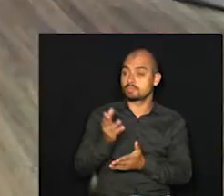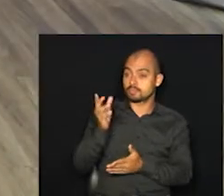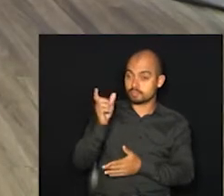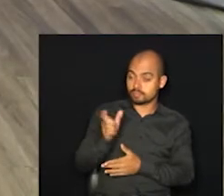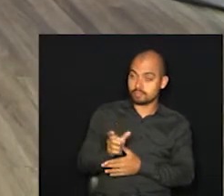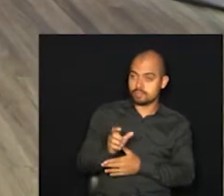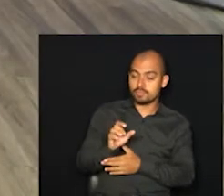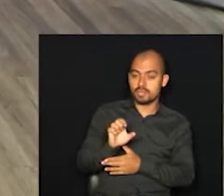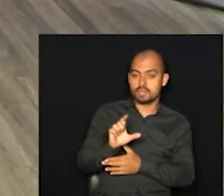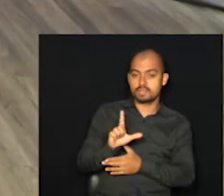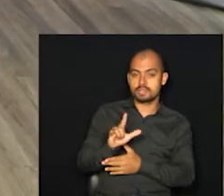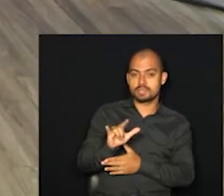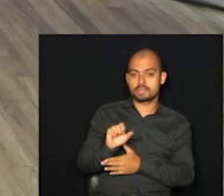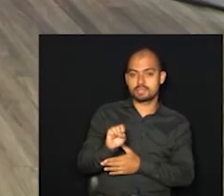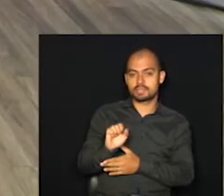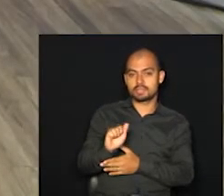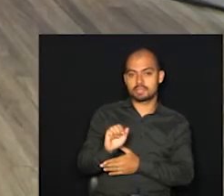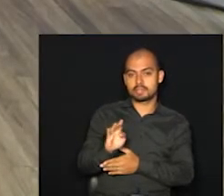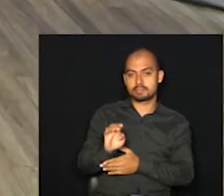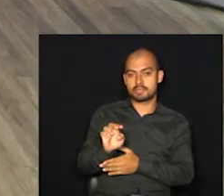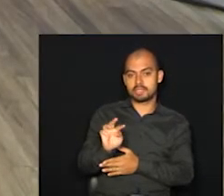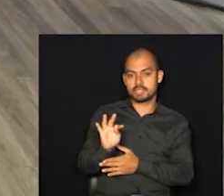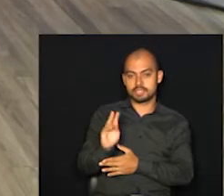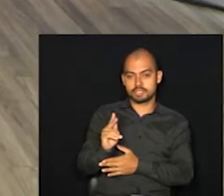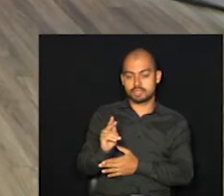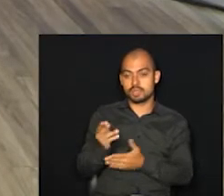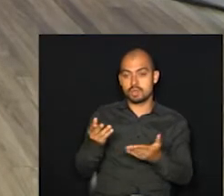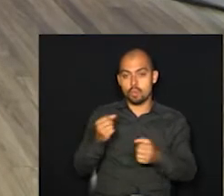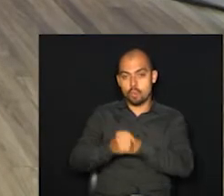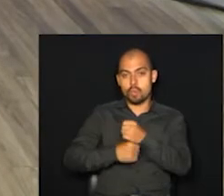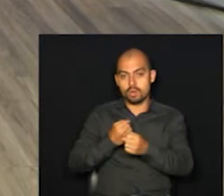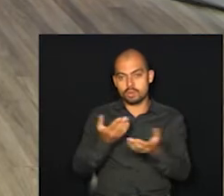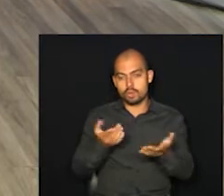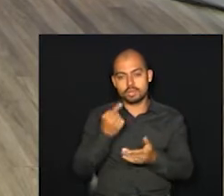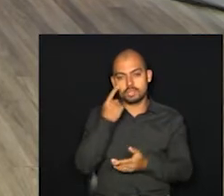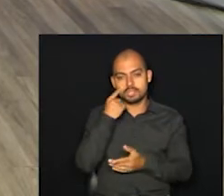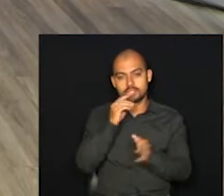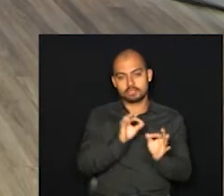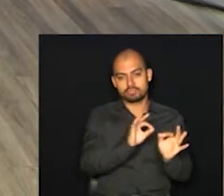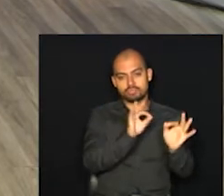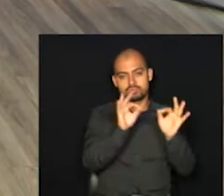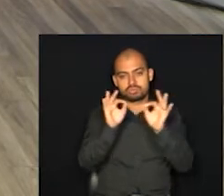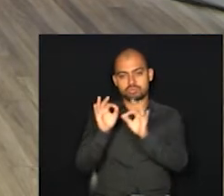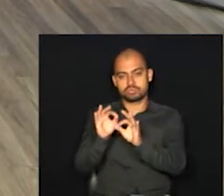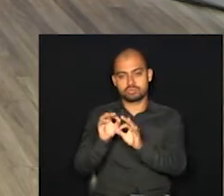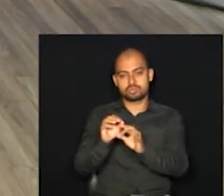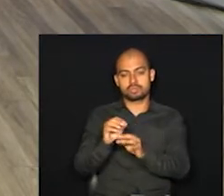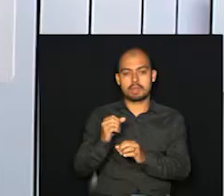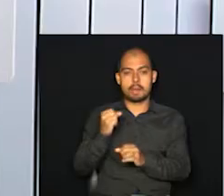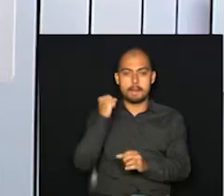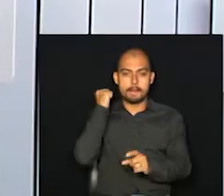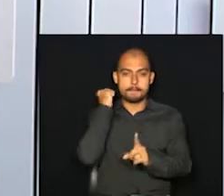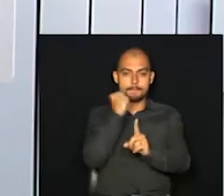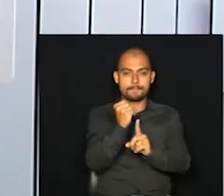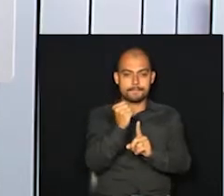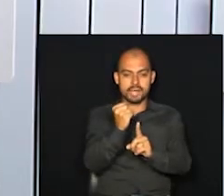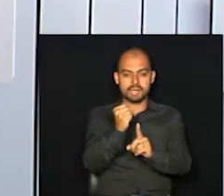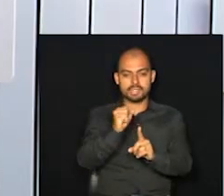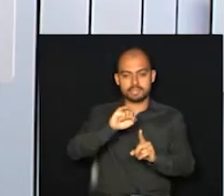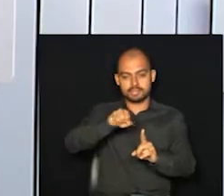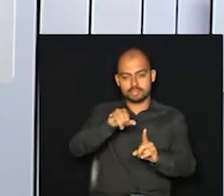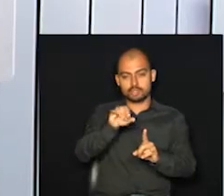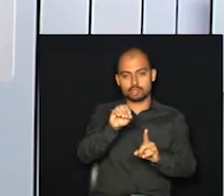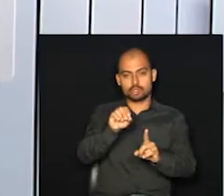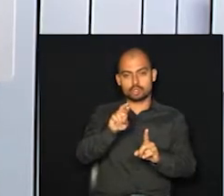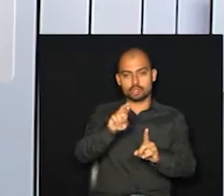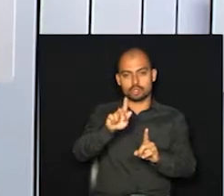nós assistimos o assassinato do George Floyd lá em Minneapolis, nos Estados Unidos. Aqui no Sim. Brasil,